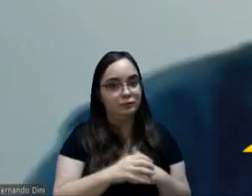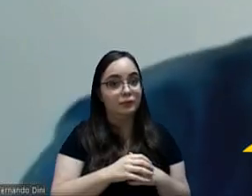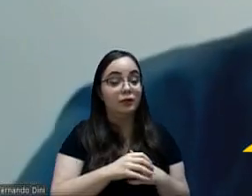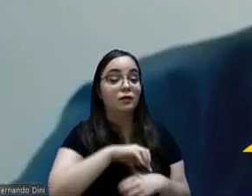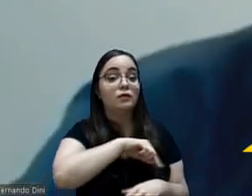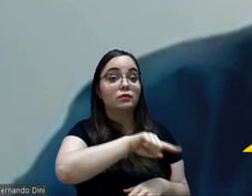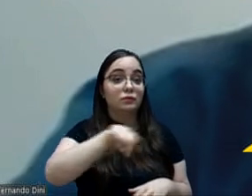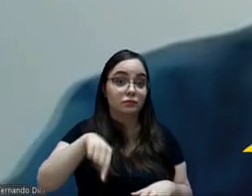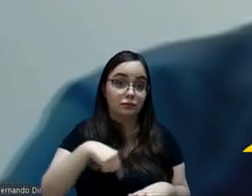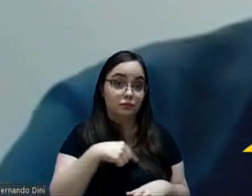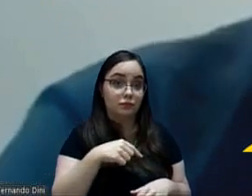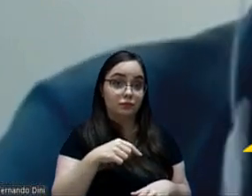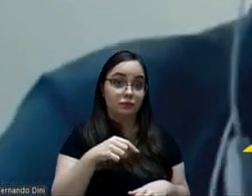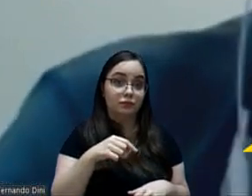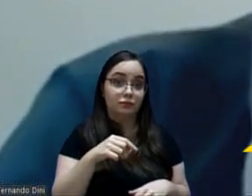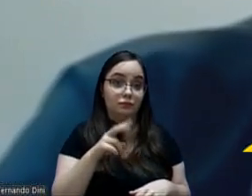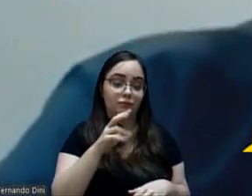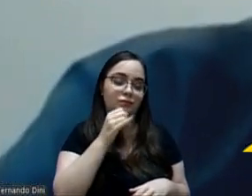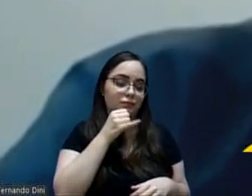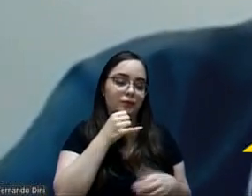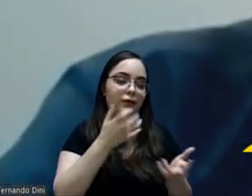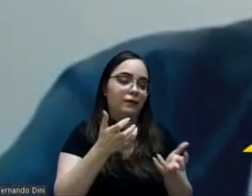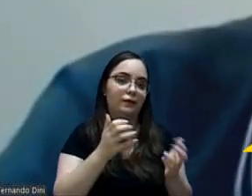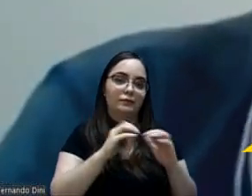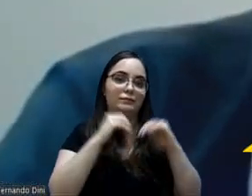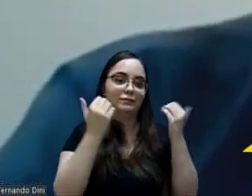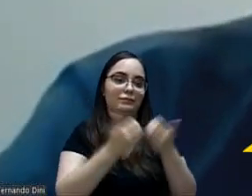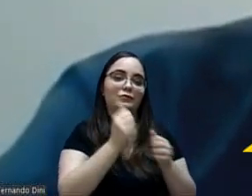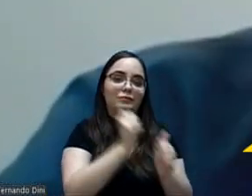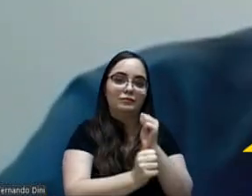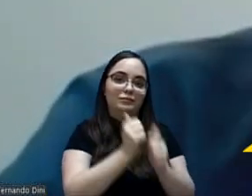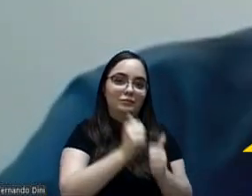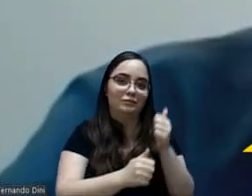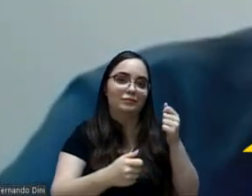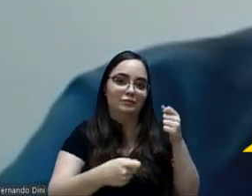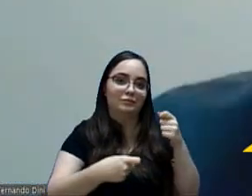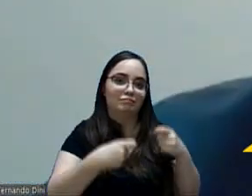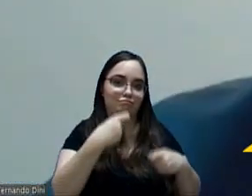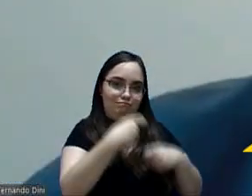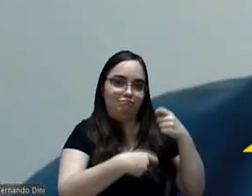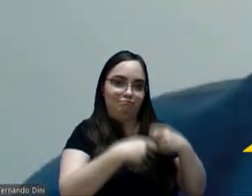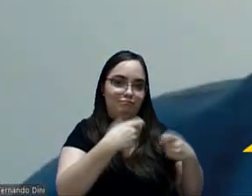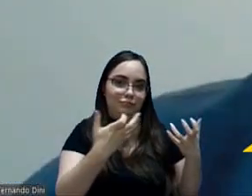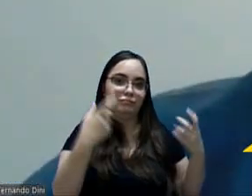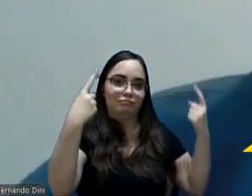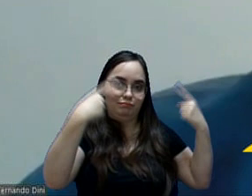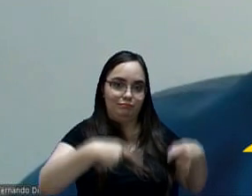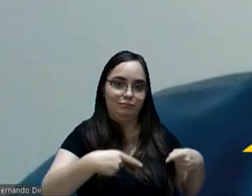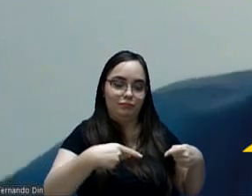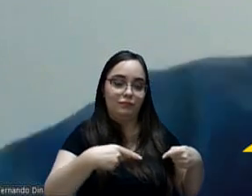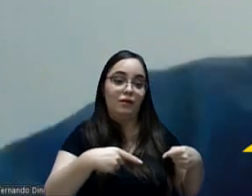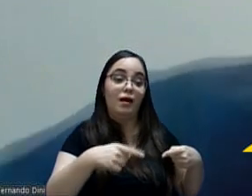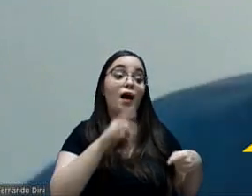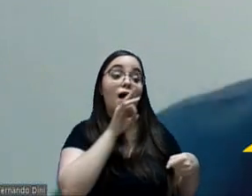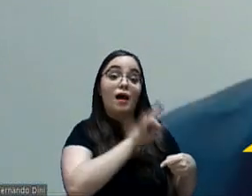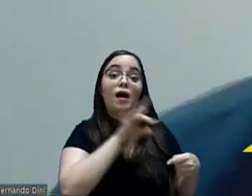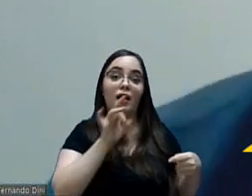se a gente vai fazer um torneio de futebol, presidente, e nesse torneio de futebol, cada time dá